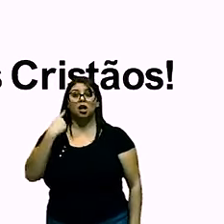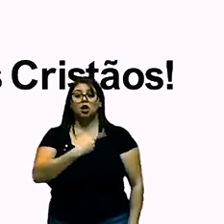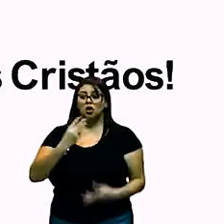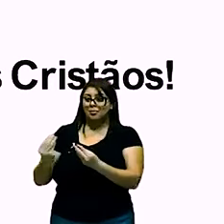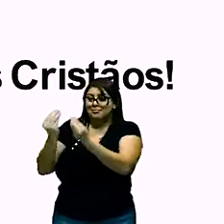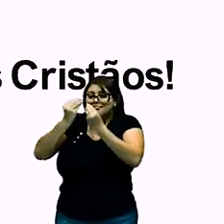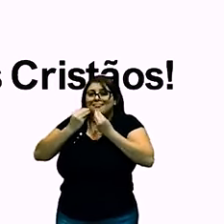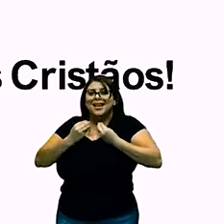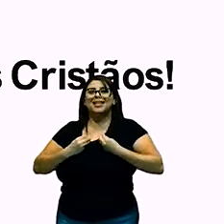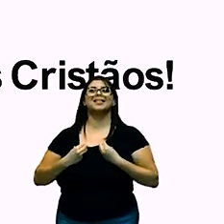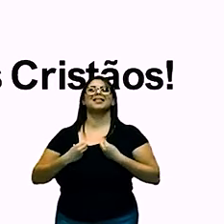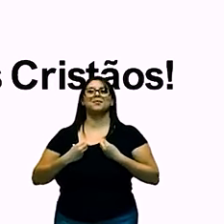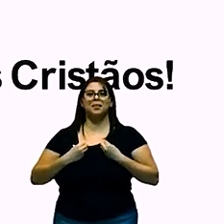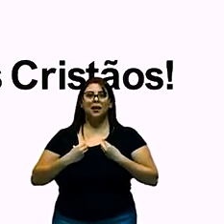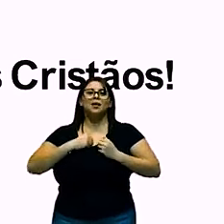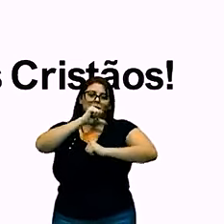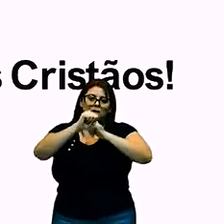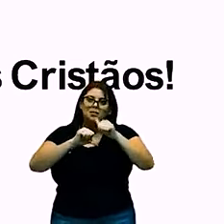reforma. Somos cristãos.